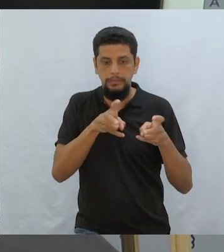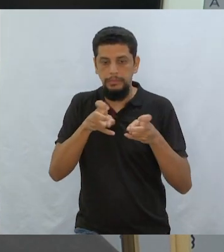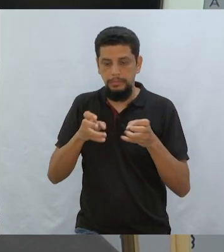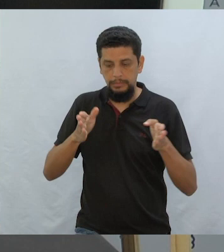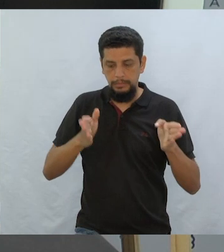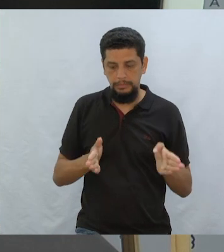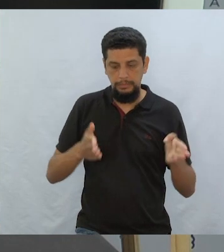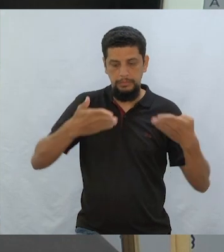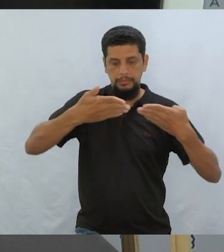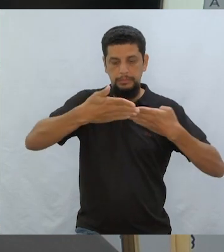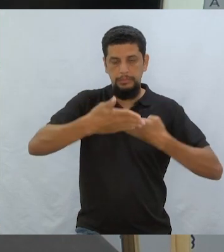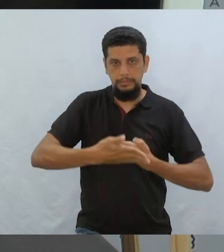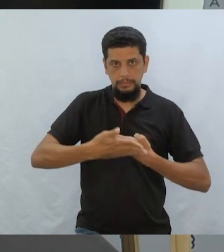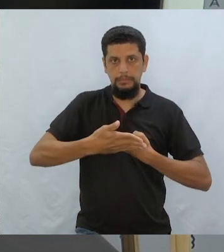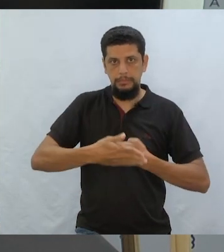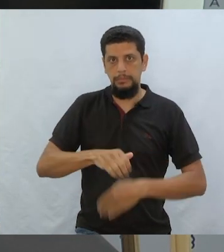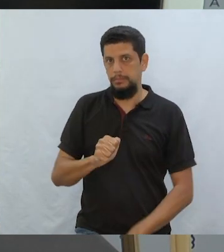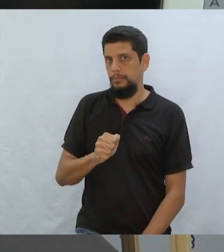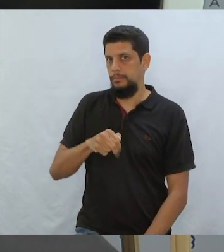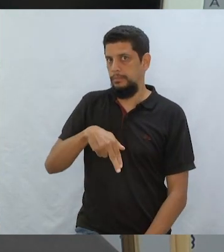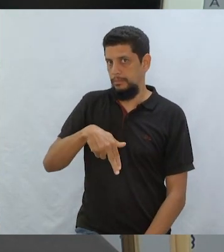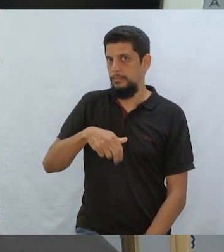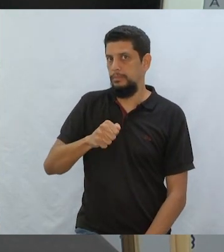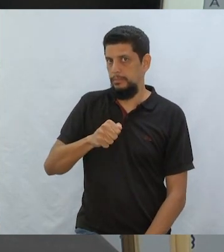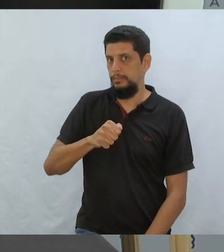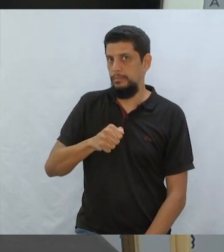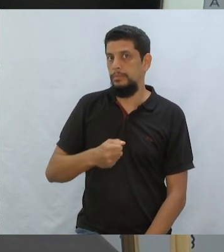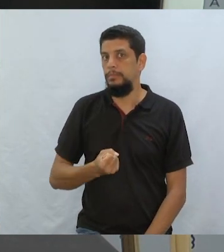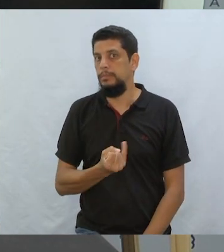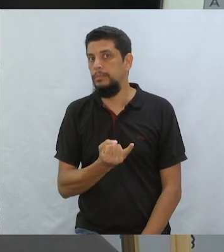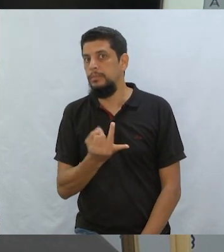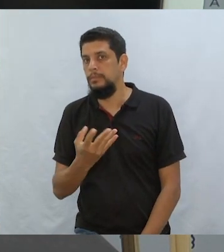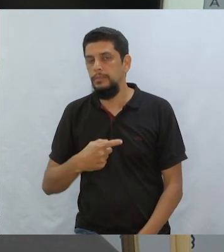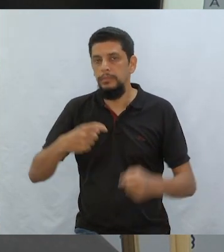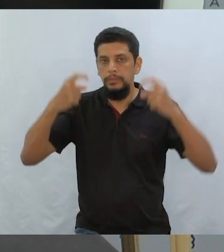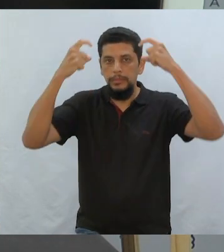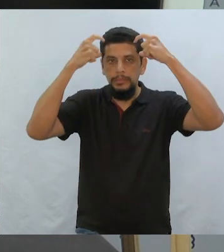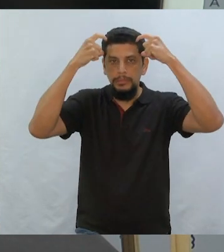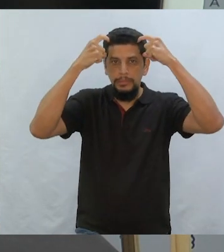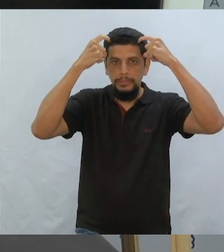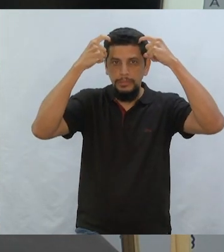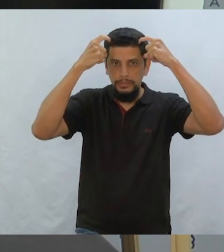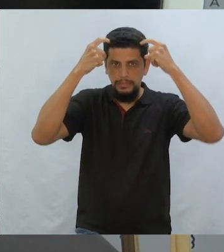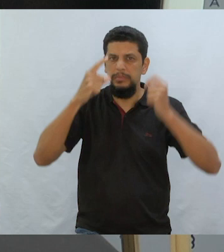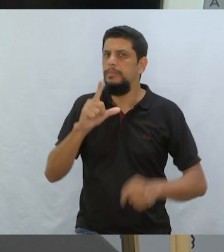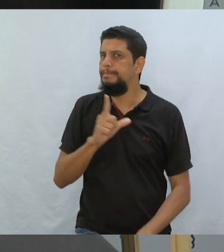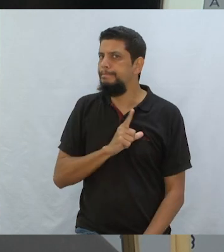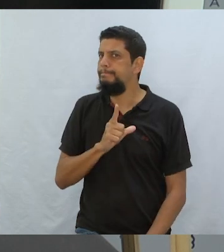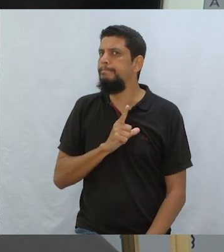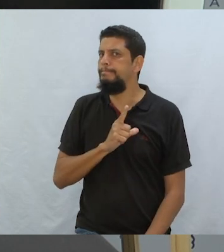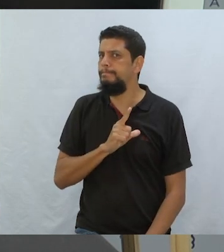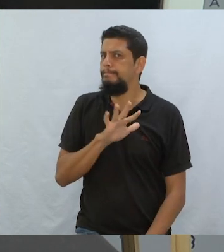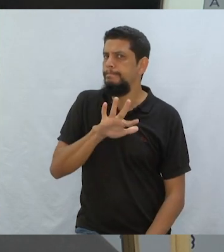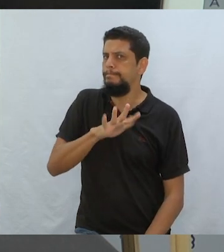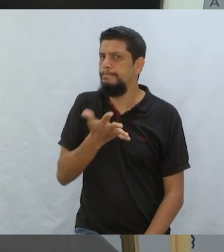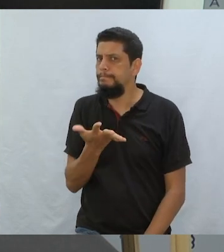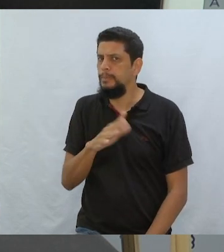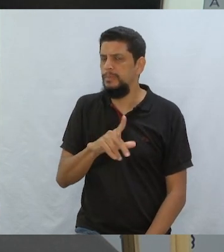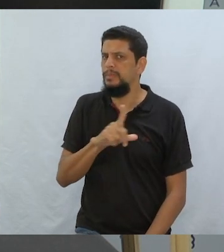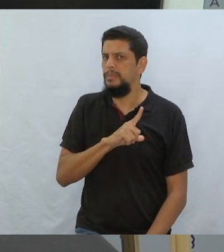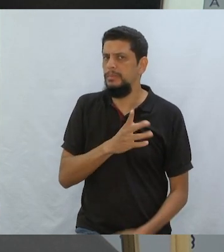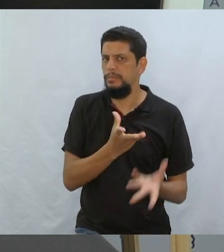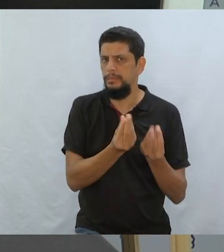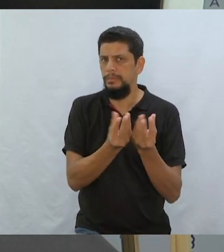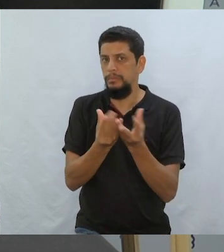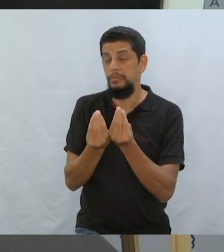Observando esta caixa. Caixa da Ana. Quantos ursos você acha que tem dentro dessa caixa? Você acha